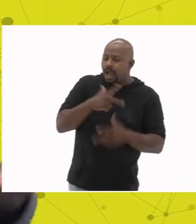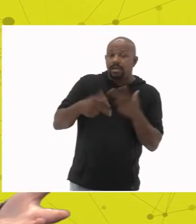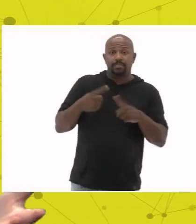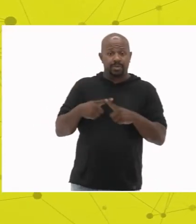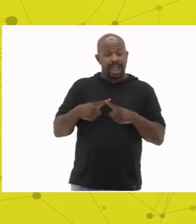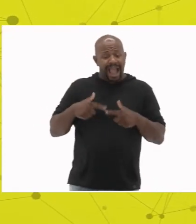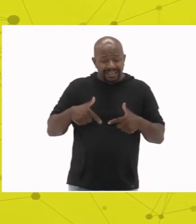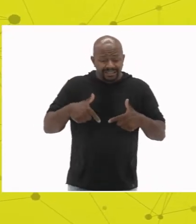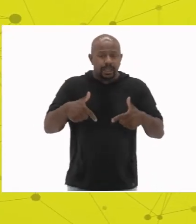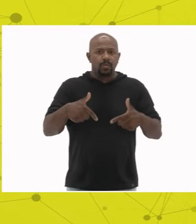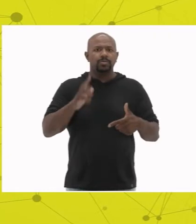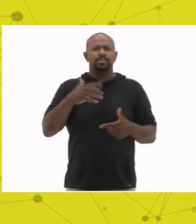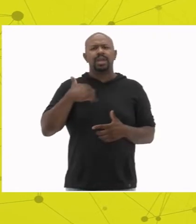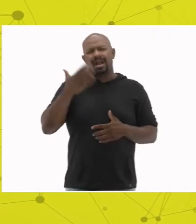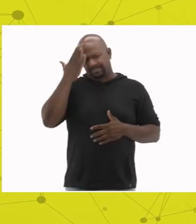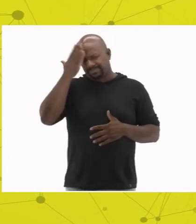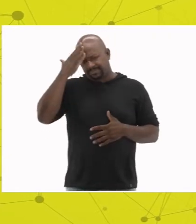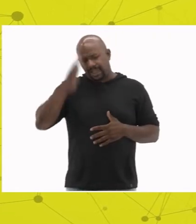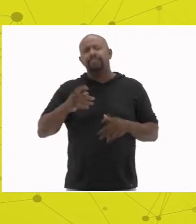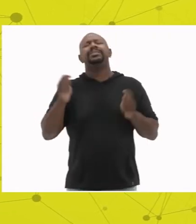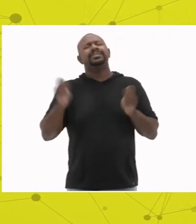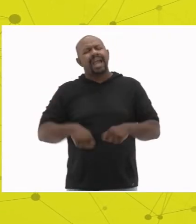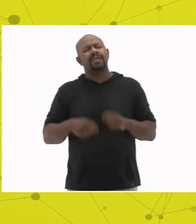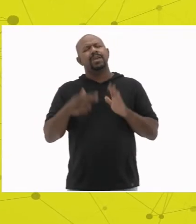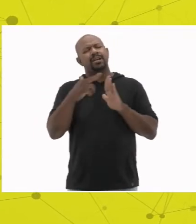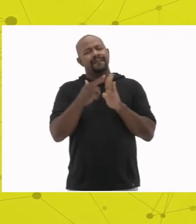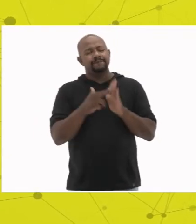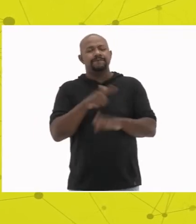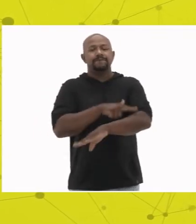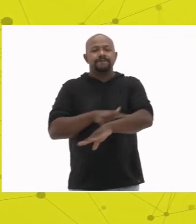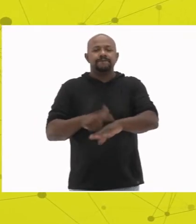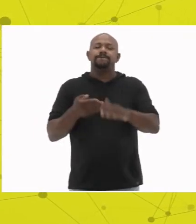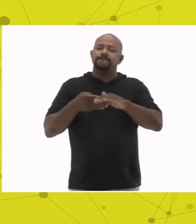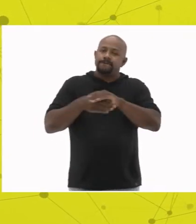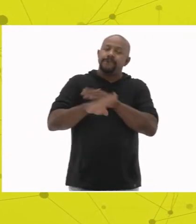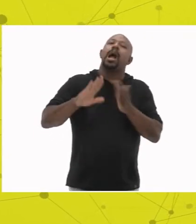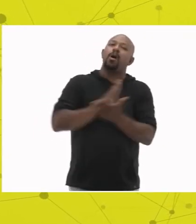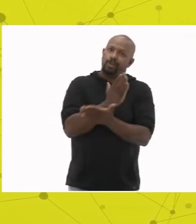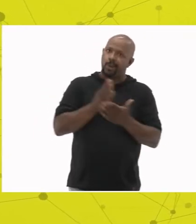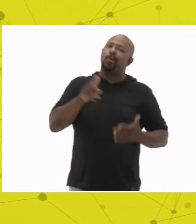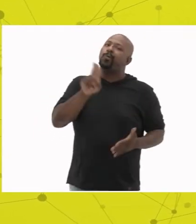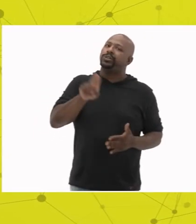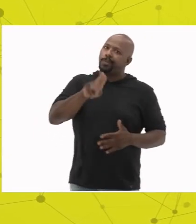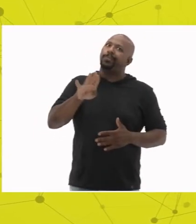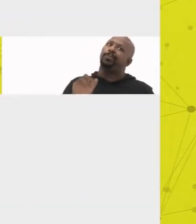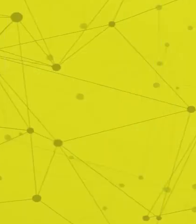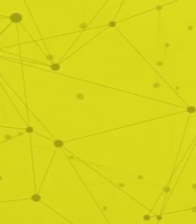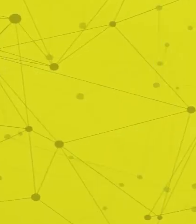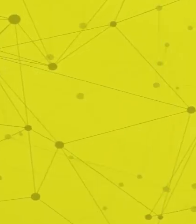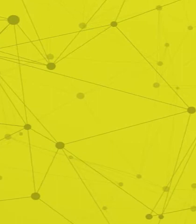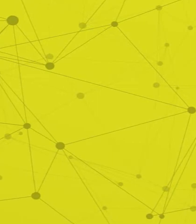de previsíveis, são facilmente condicionáveis. E sim, tem quem use esse conhecimento para o mal.